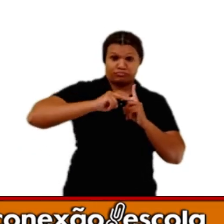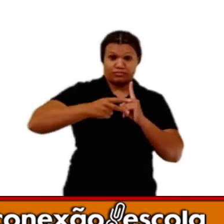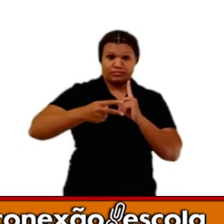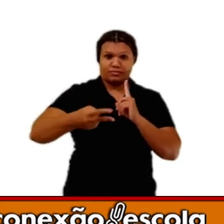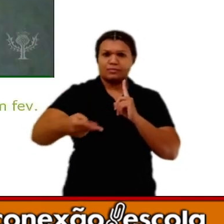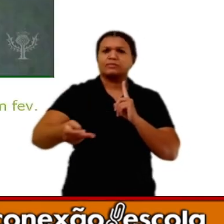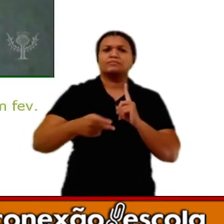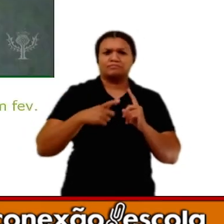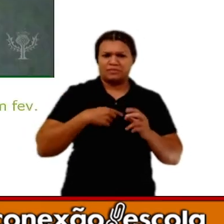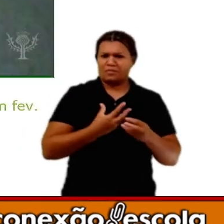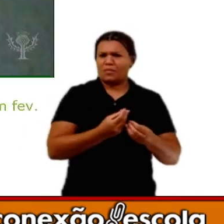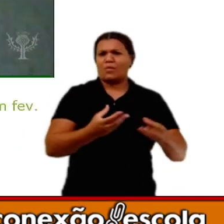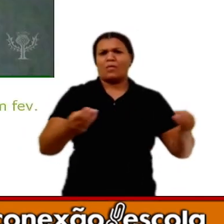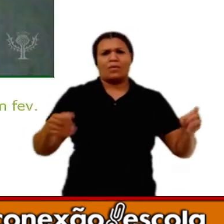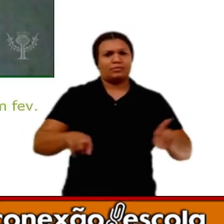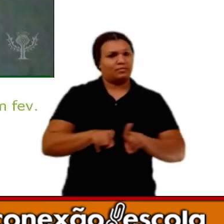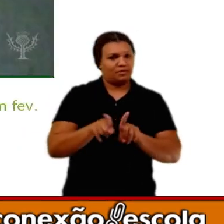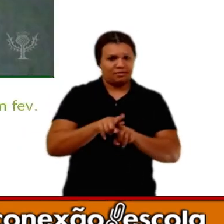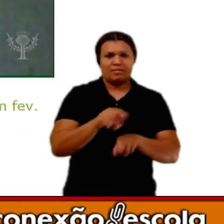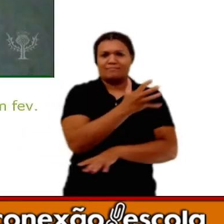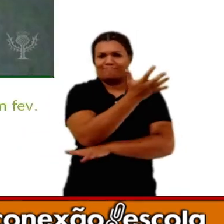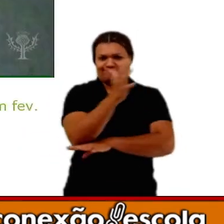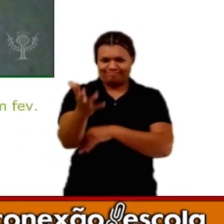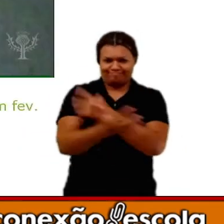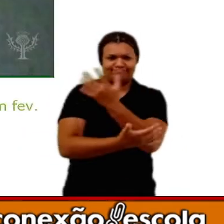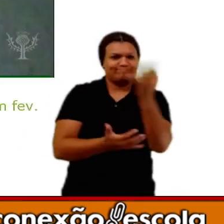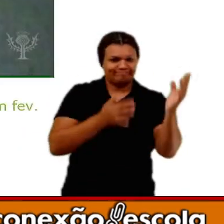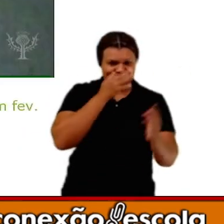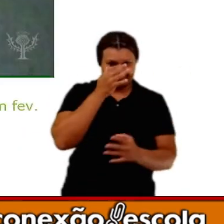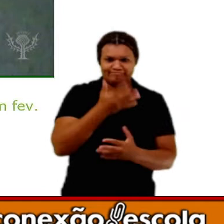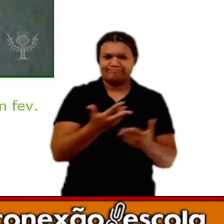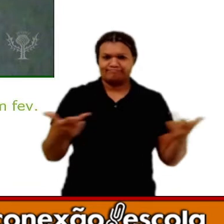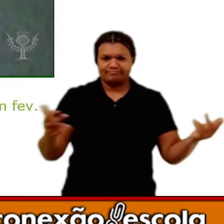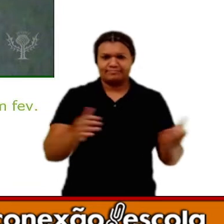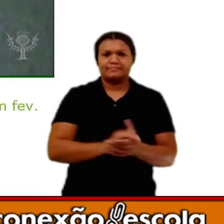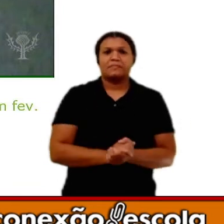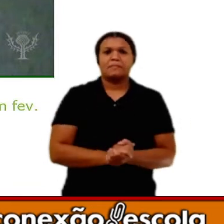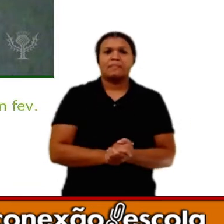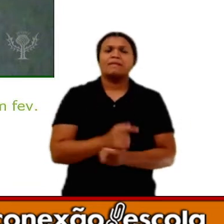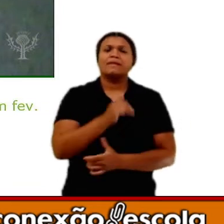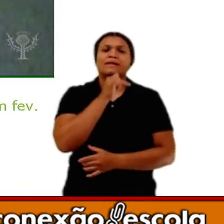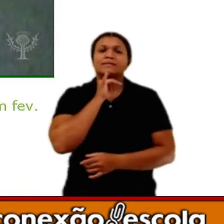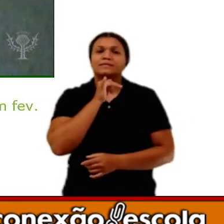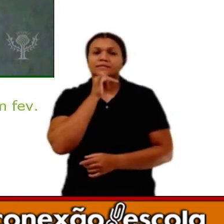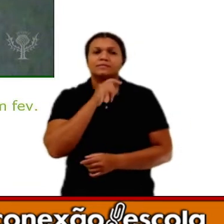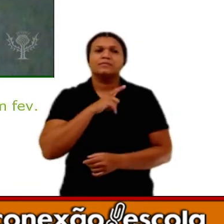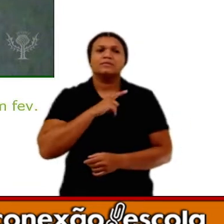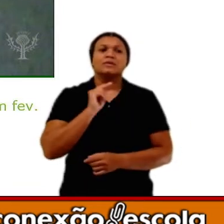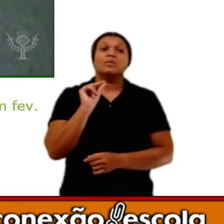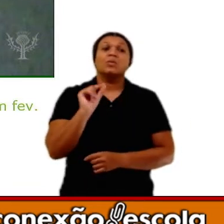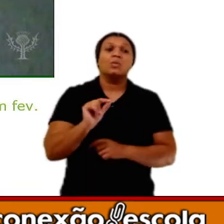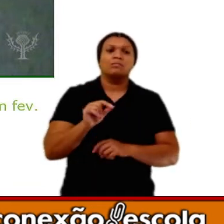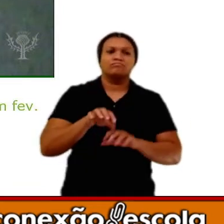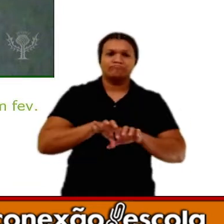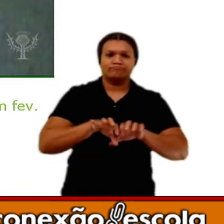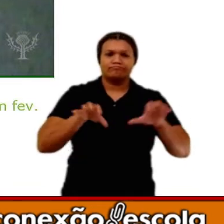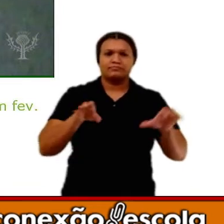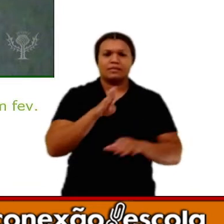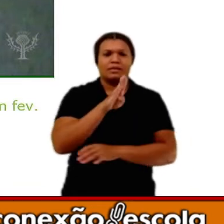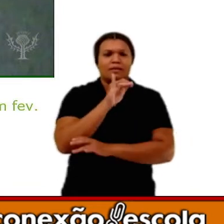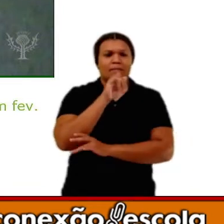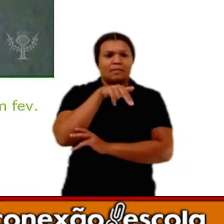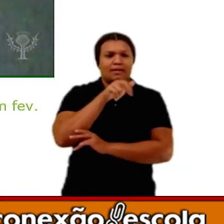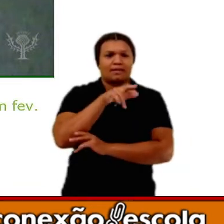viu? Então, um exemplo que nós temos de reprodução assexuada é a divisão binária.